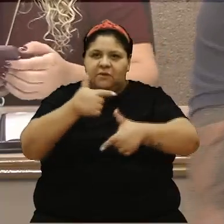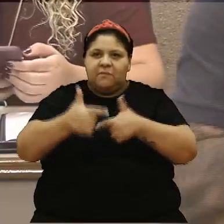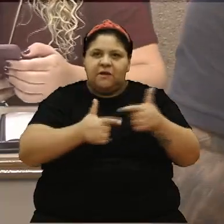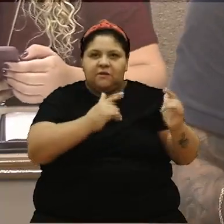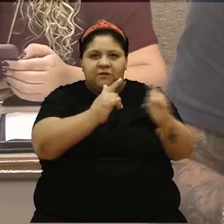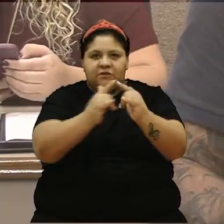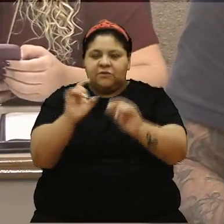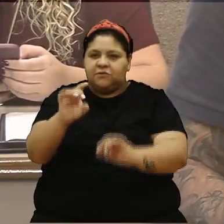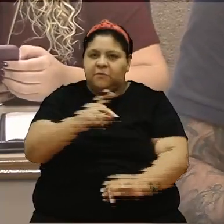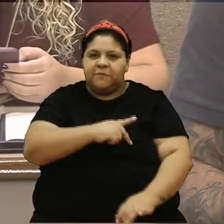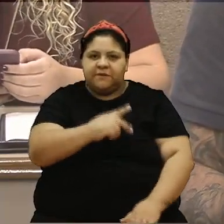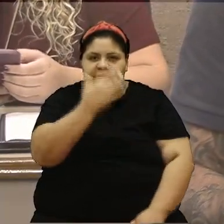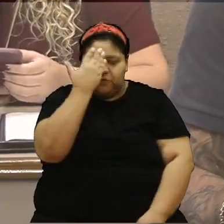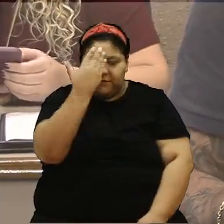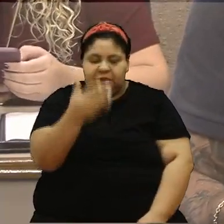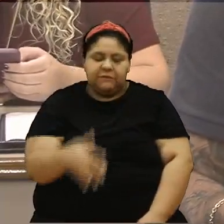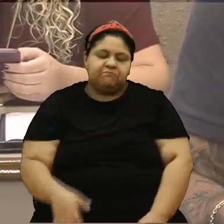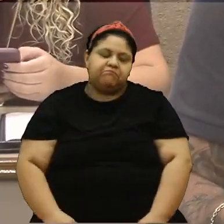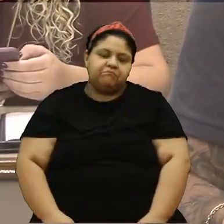presidente.